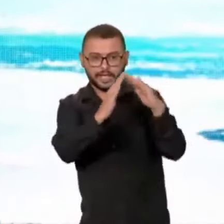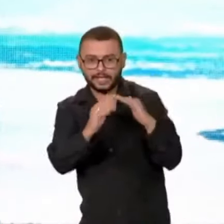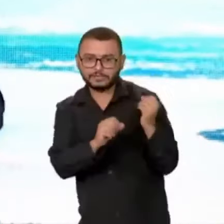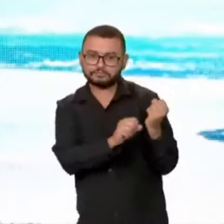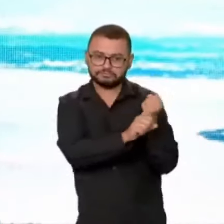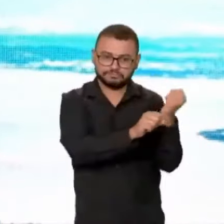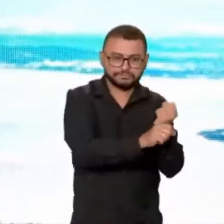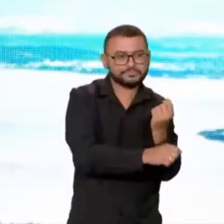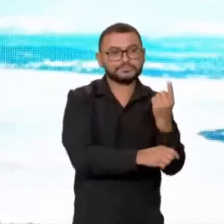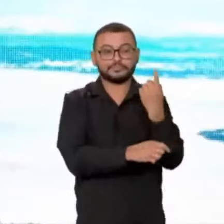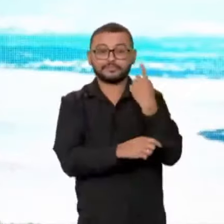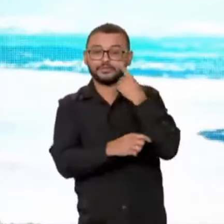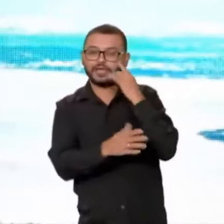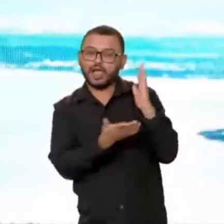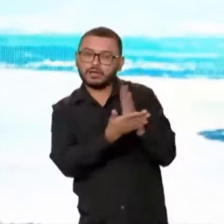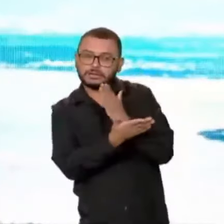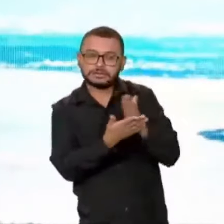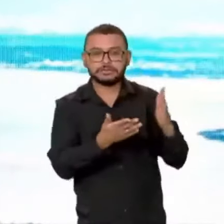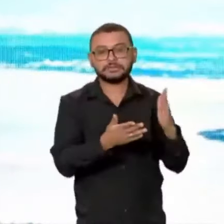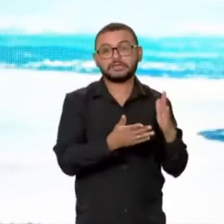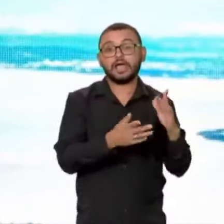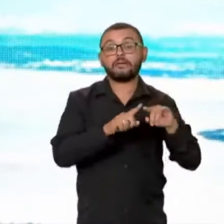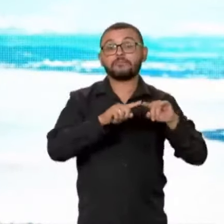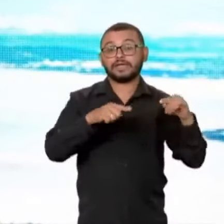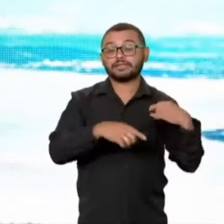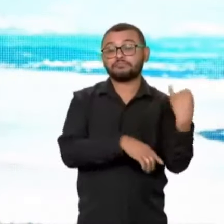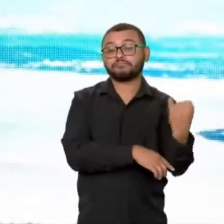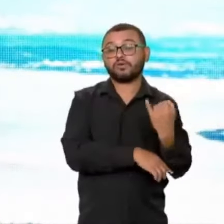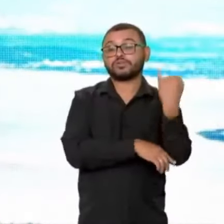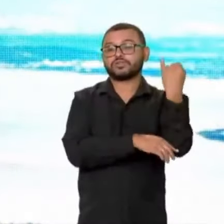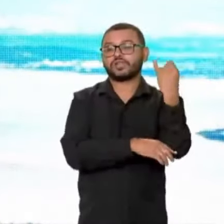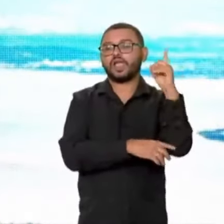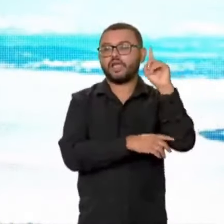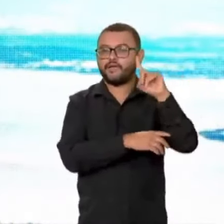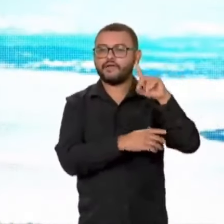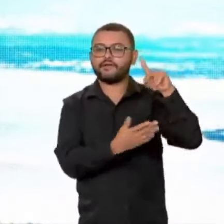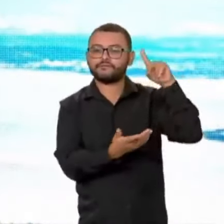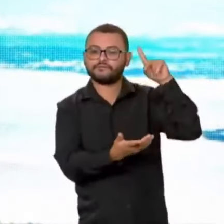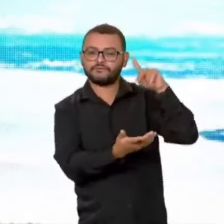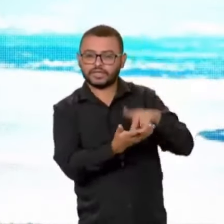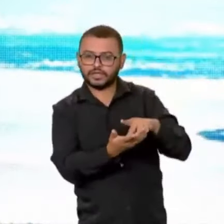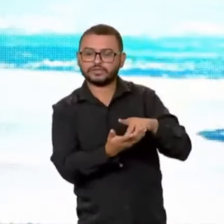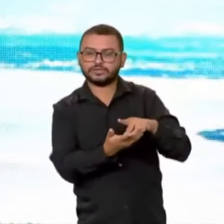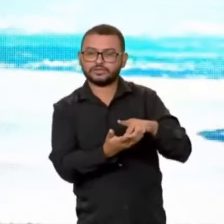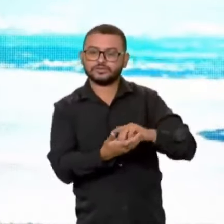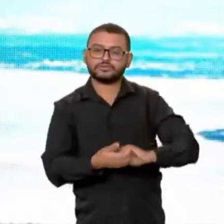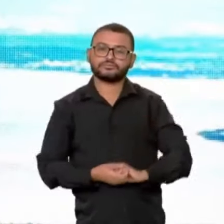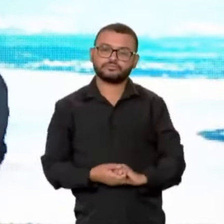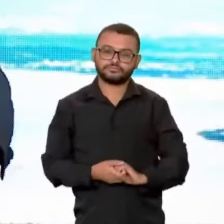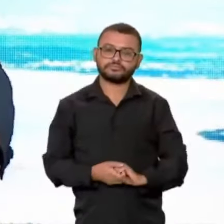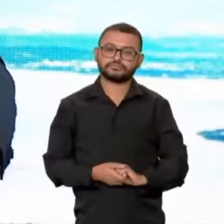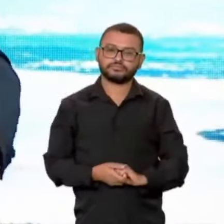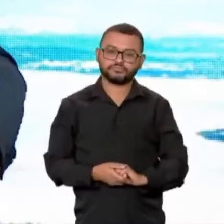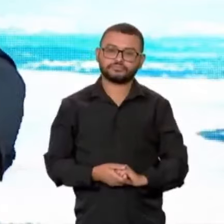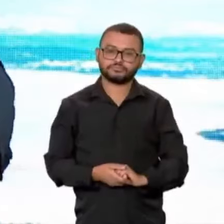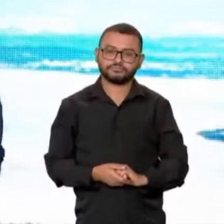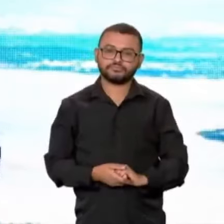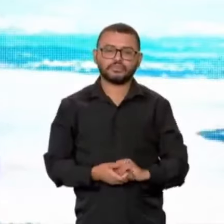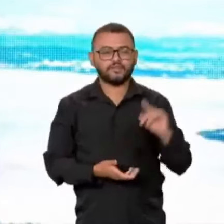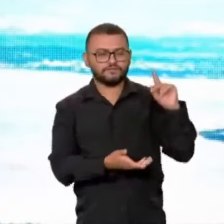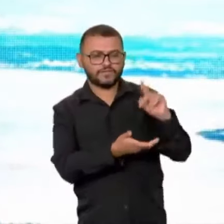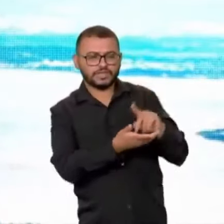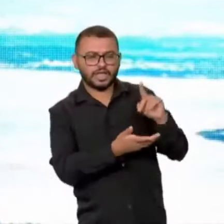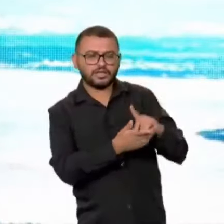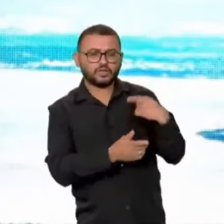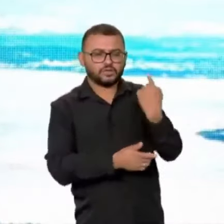tem que reconstruir muitas coisas. Mas uma coisa é verdade, Ô, Miriam, eu acho que depois